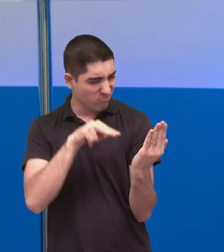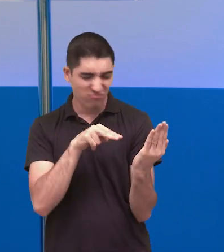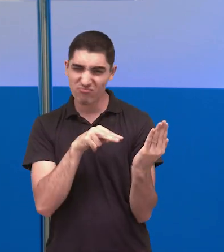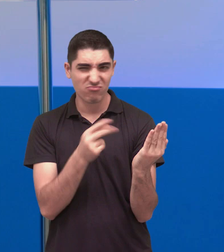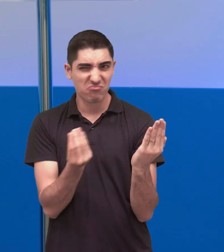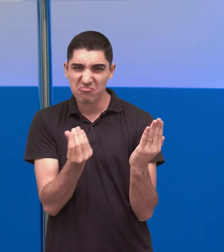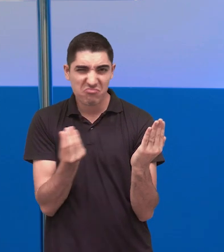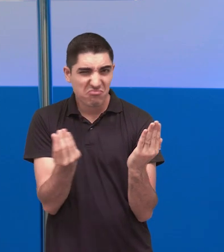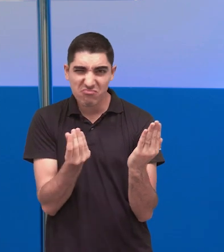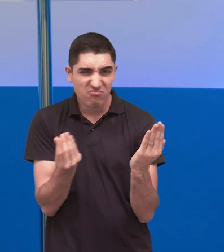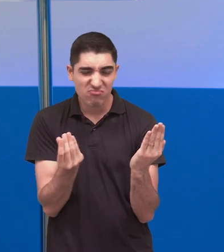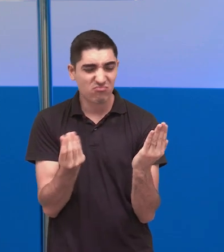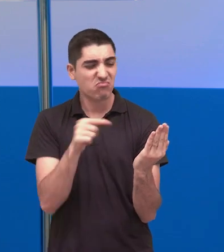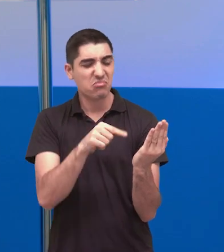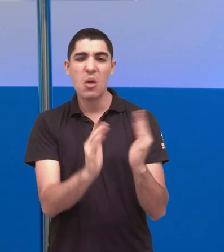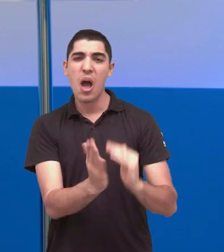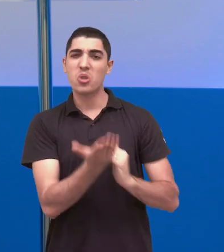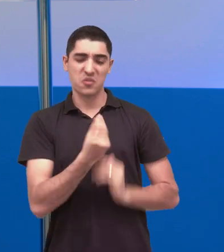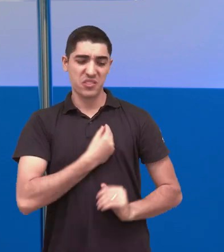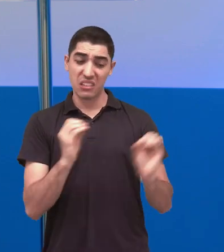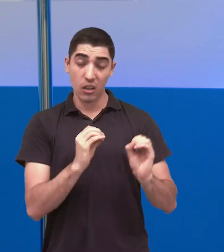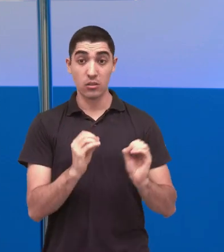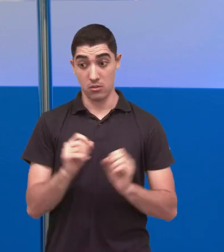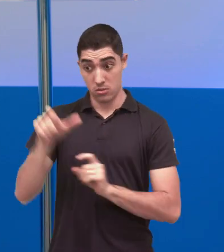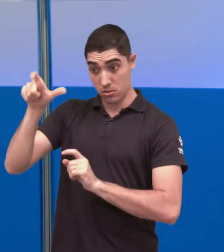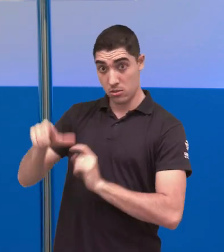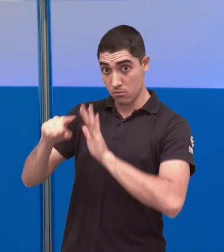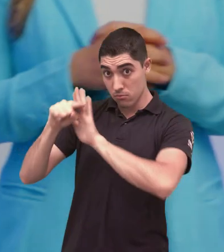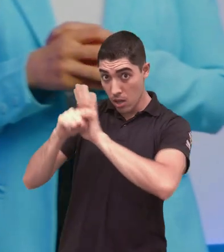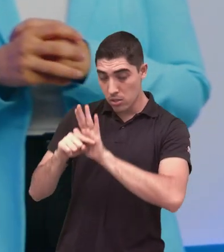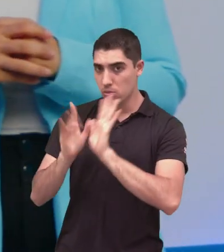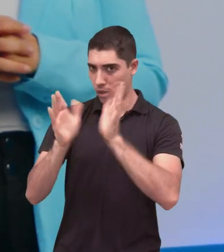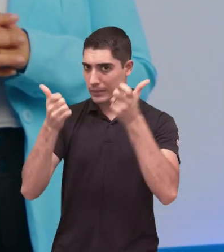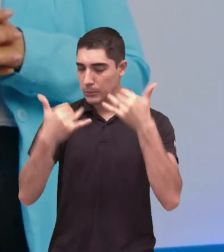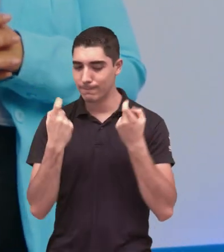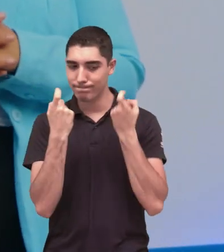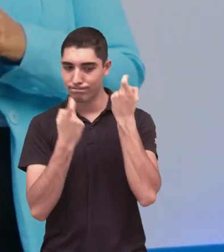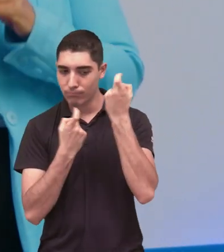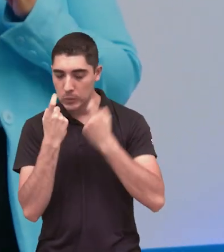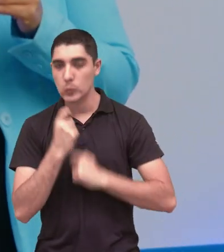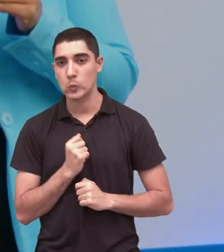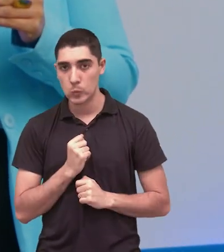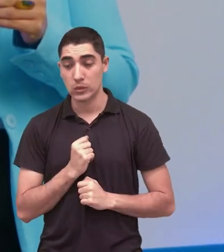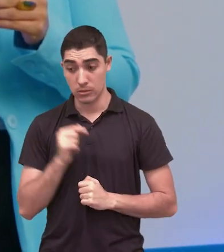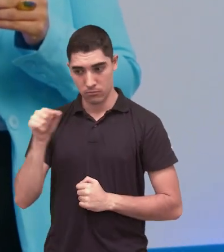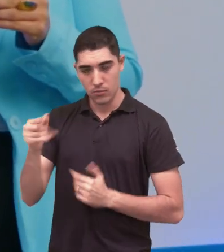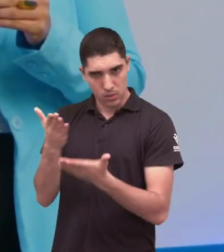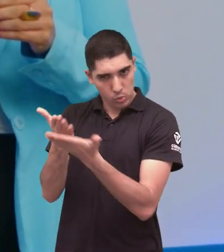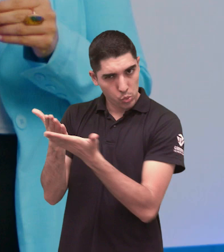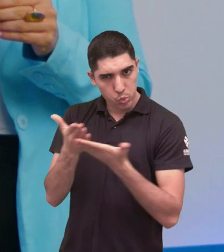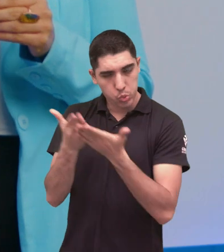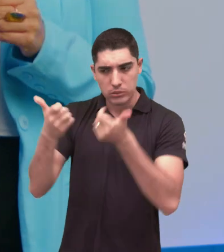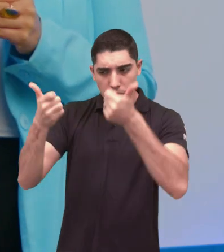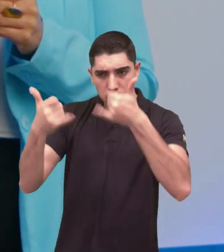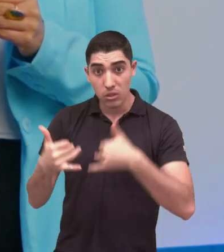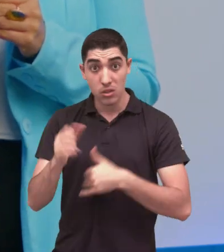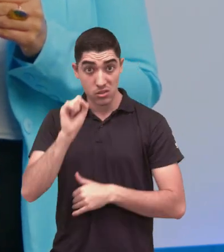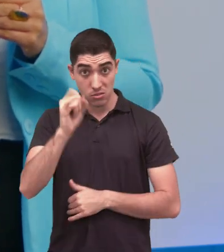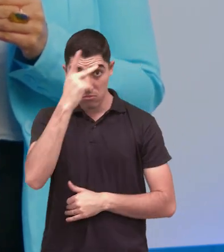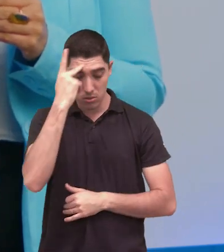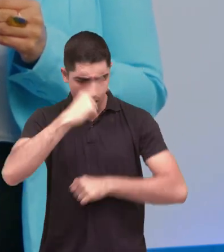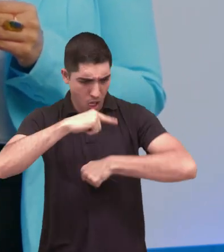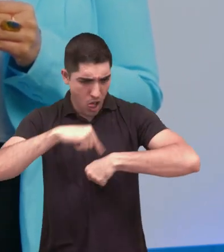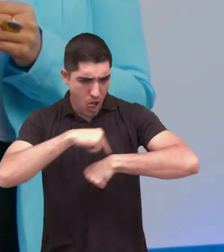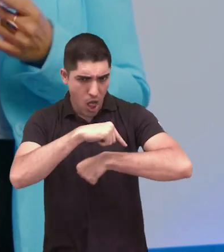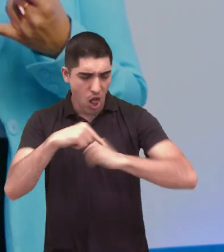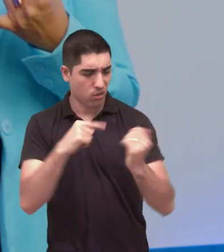tem despertado preocupação de pesquisadores. Estudos já indicam que o consumo em excesso